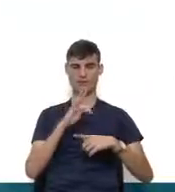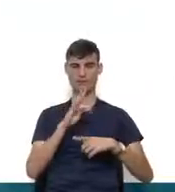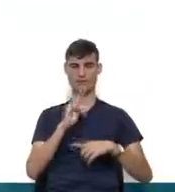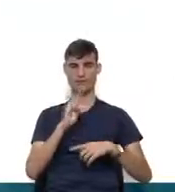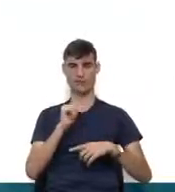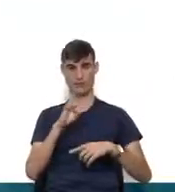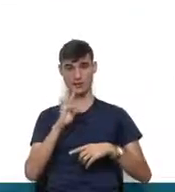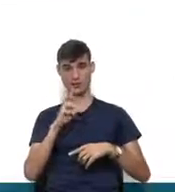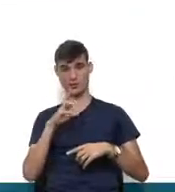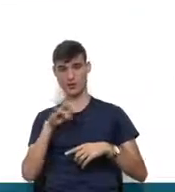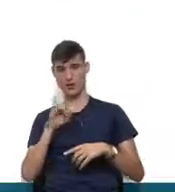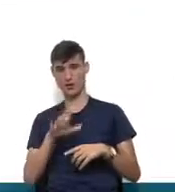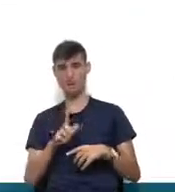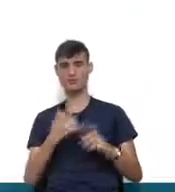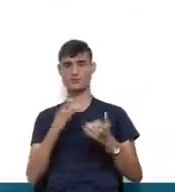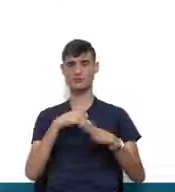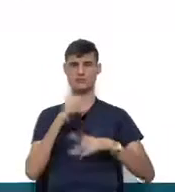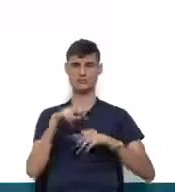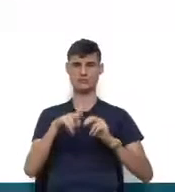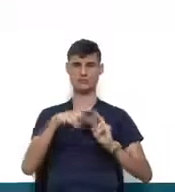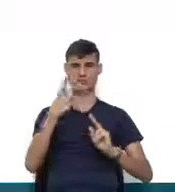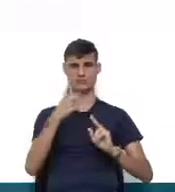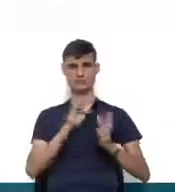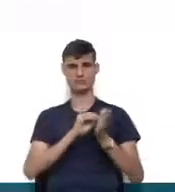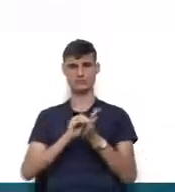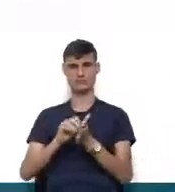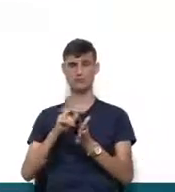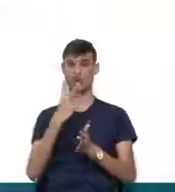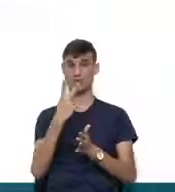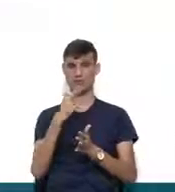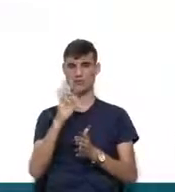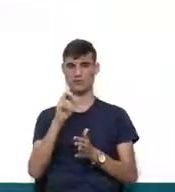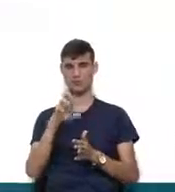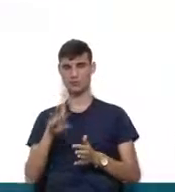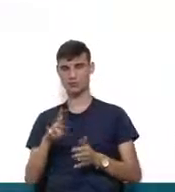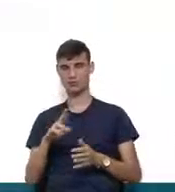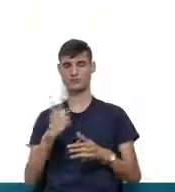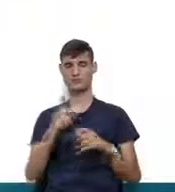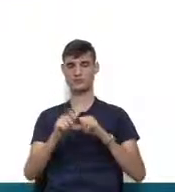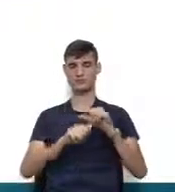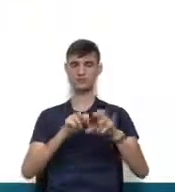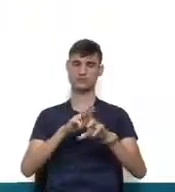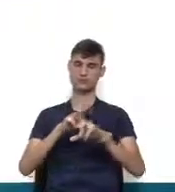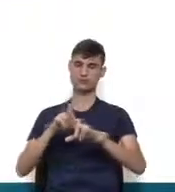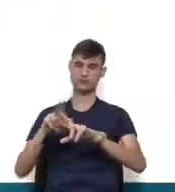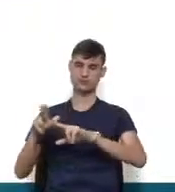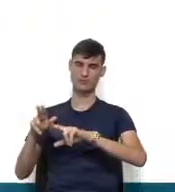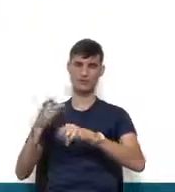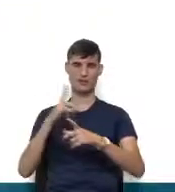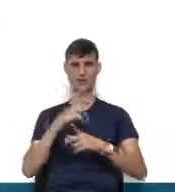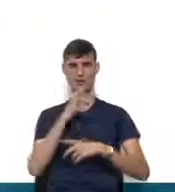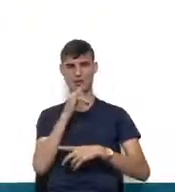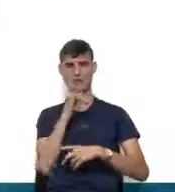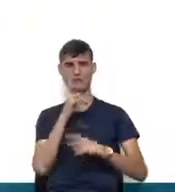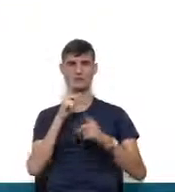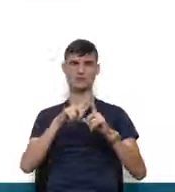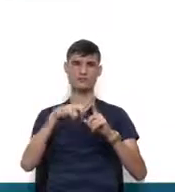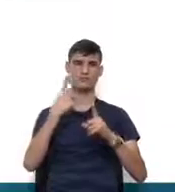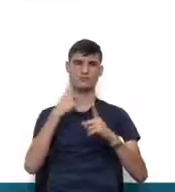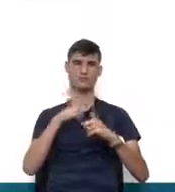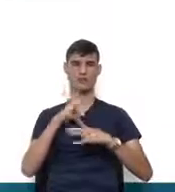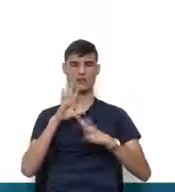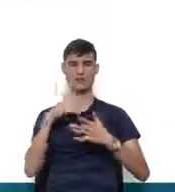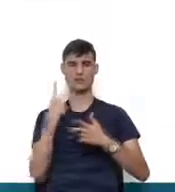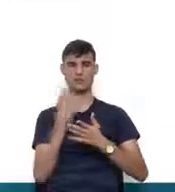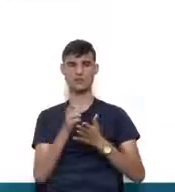fatorial, se aqui é segunda derivada, 2 fatorial, e assim sucessivamente. A gente vai ter um exemplo dessa série de Taylor para